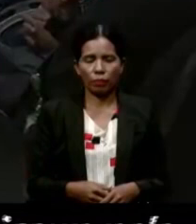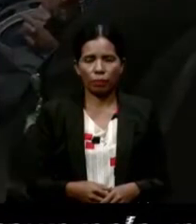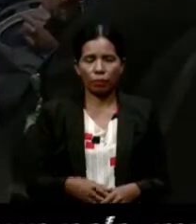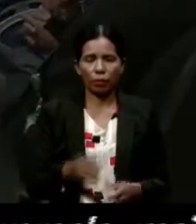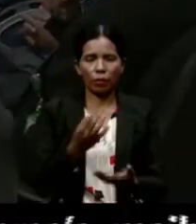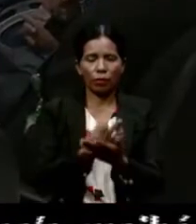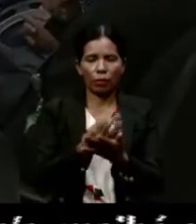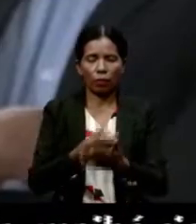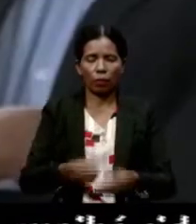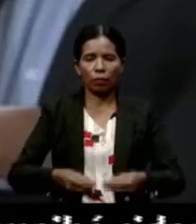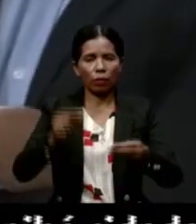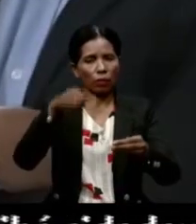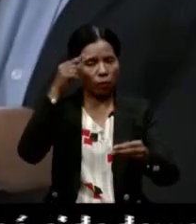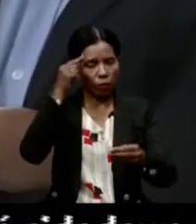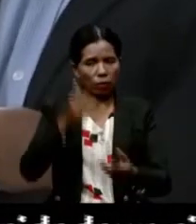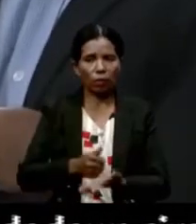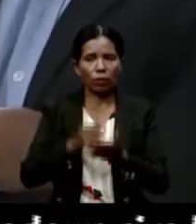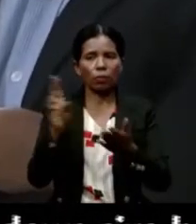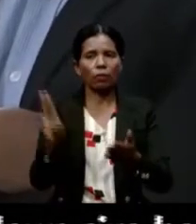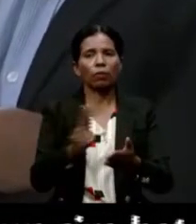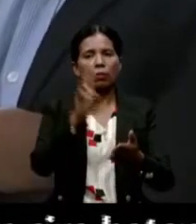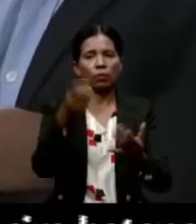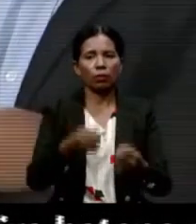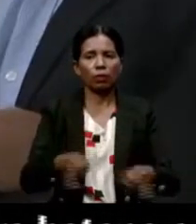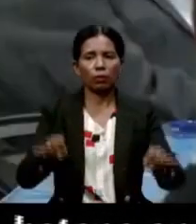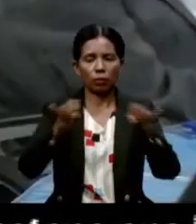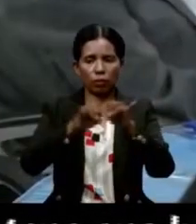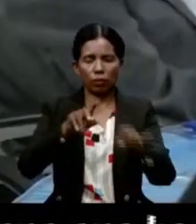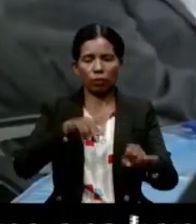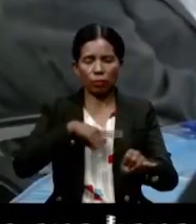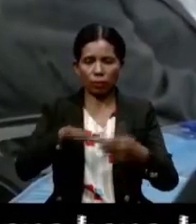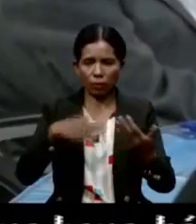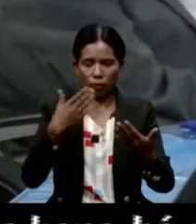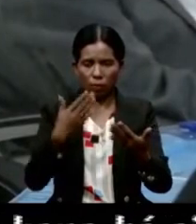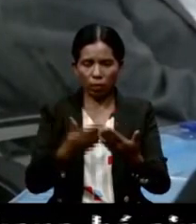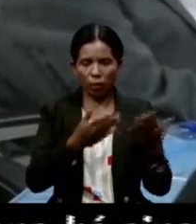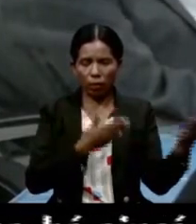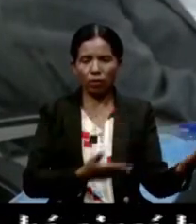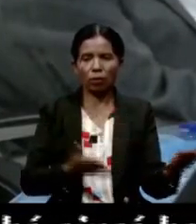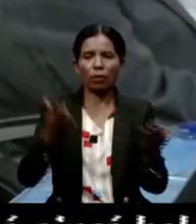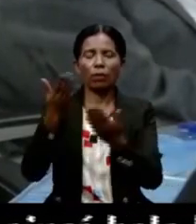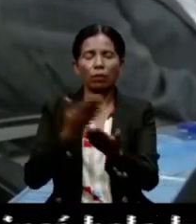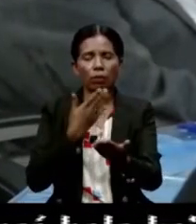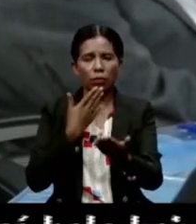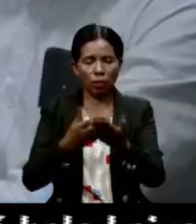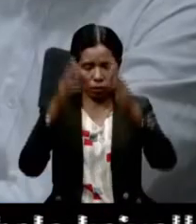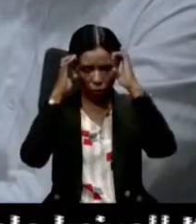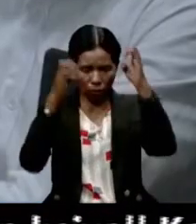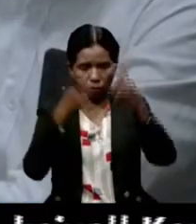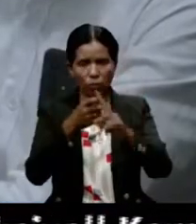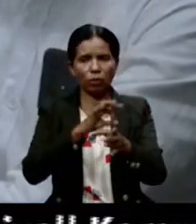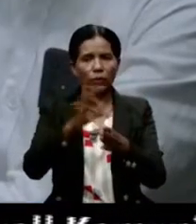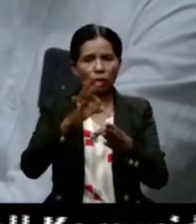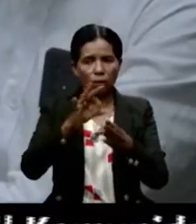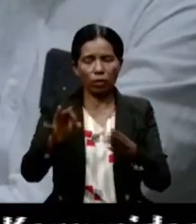Ossan subvenção no governo apoia a Universidade no Instituto Privado Cira, né? Ato eleva qualidade de educação, lihusi formação